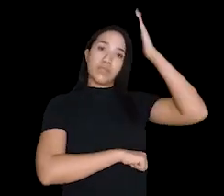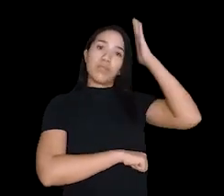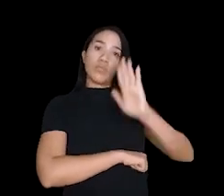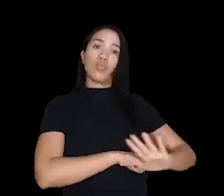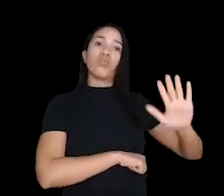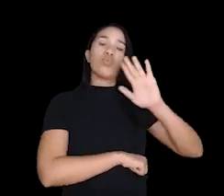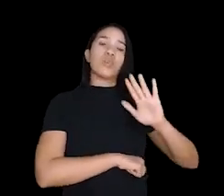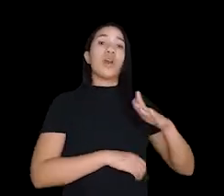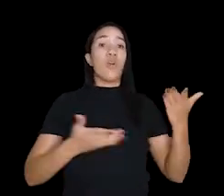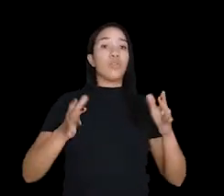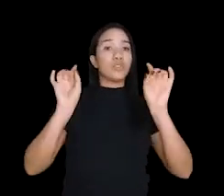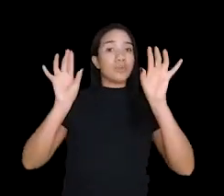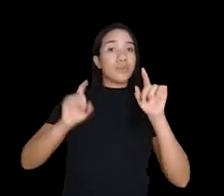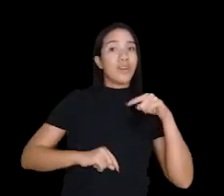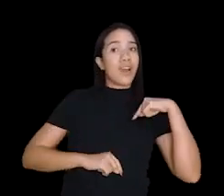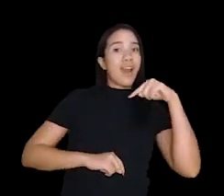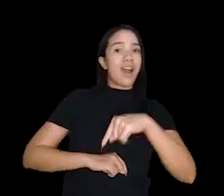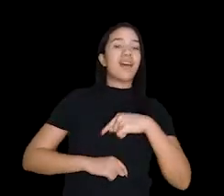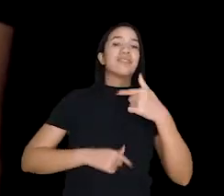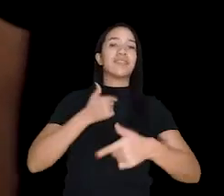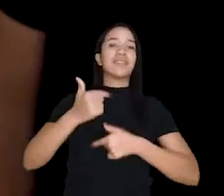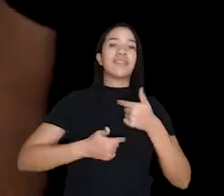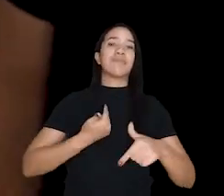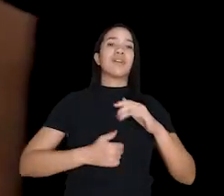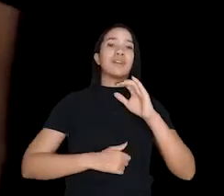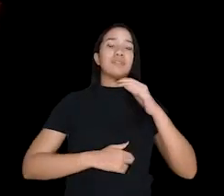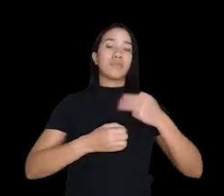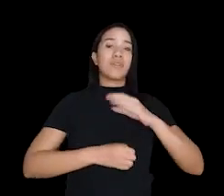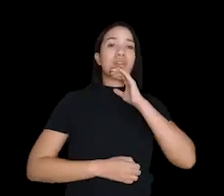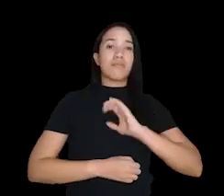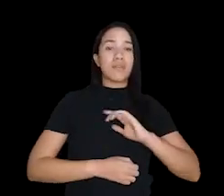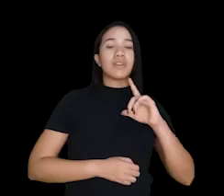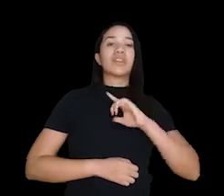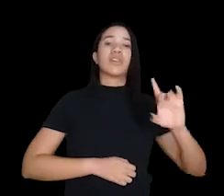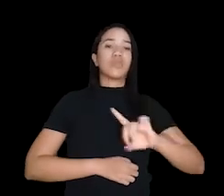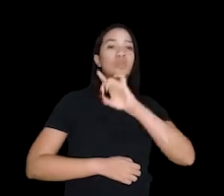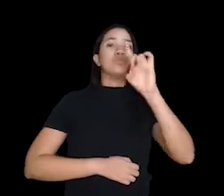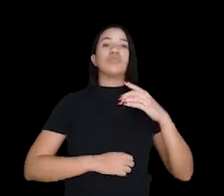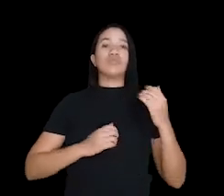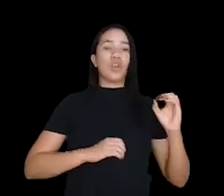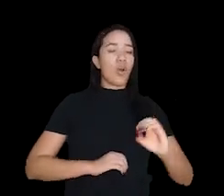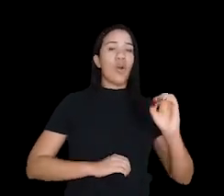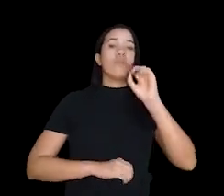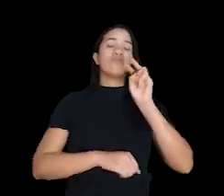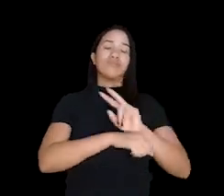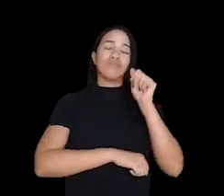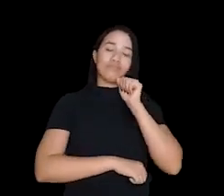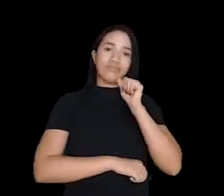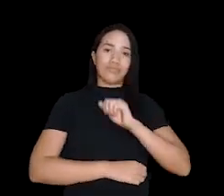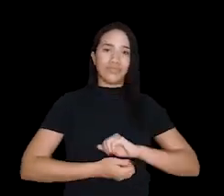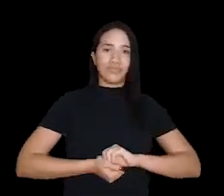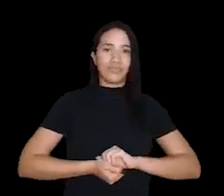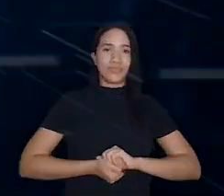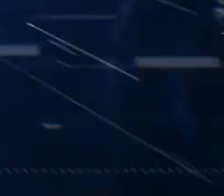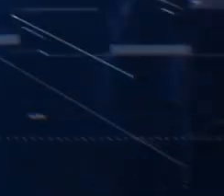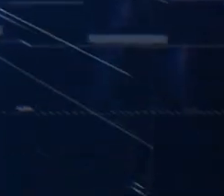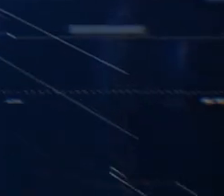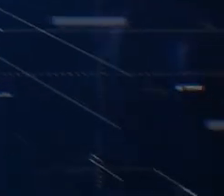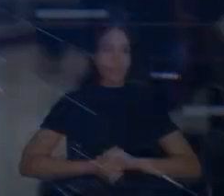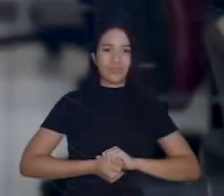as regiões do estado do Pará. E hoje, especialmente, estamos aqui em Capanema, nesse grande dia, atendendo as nossas